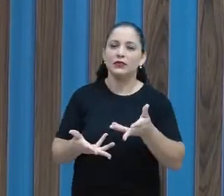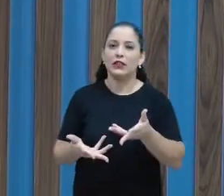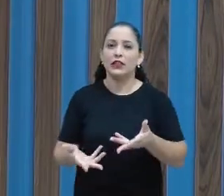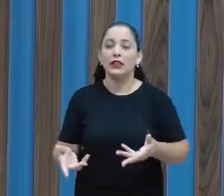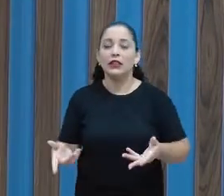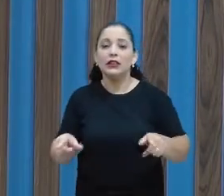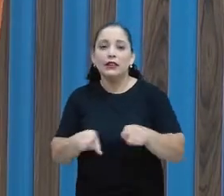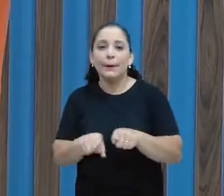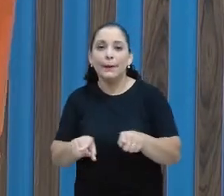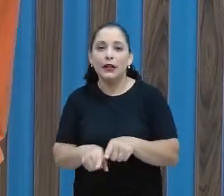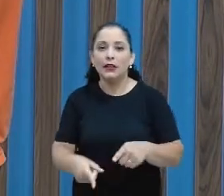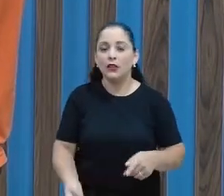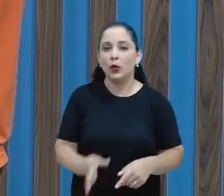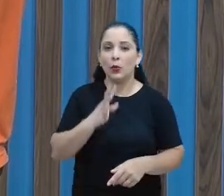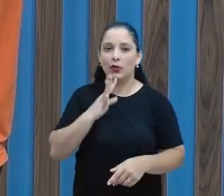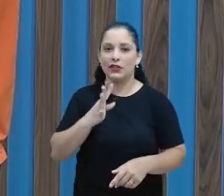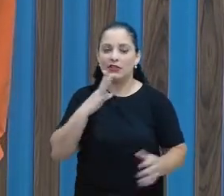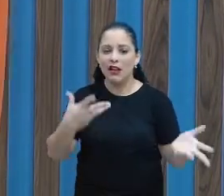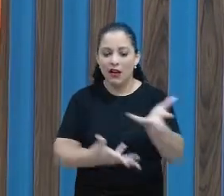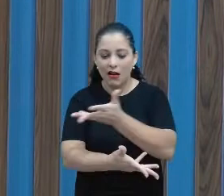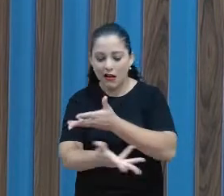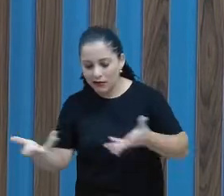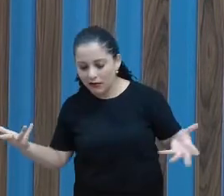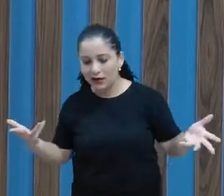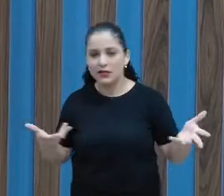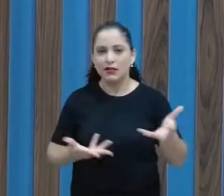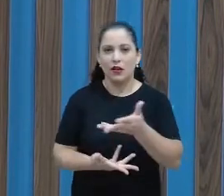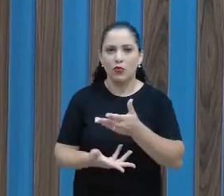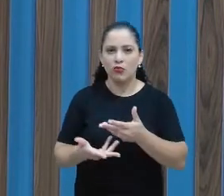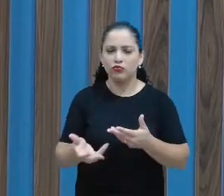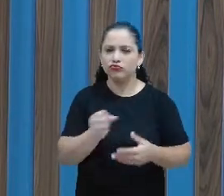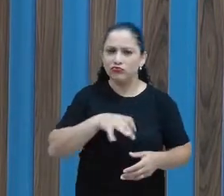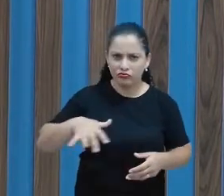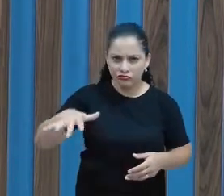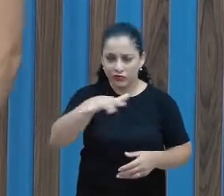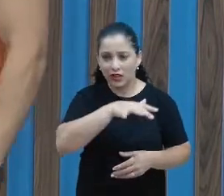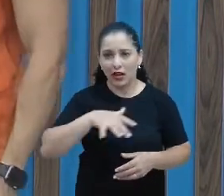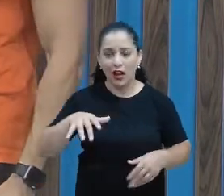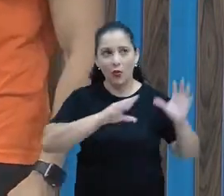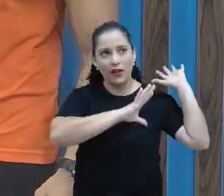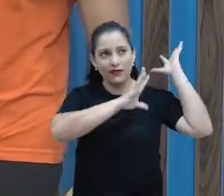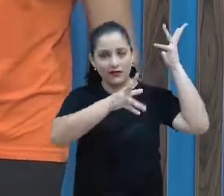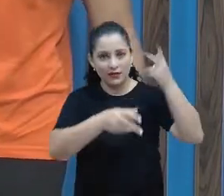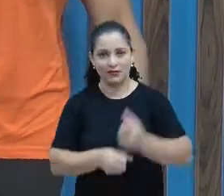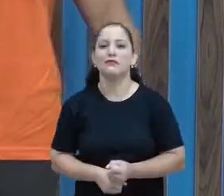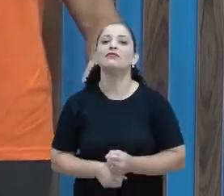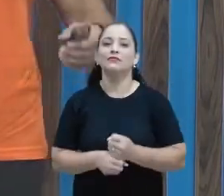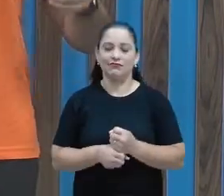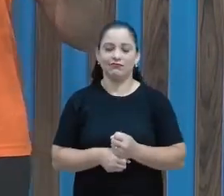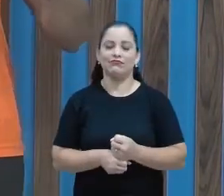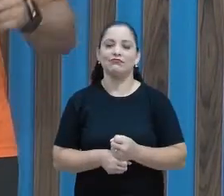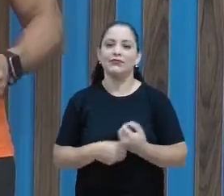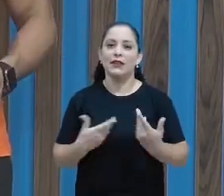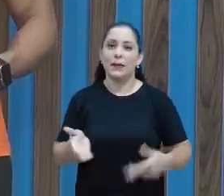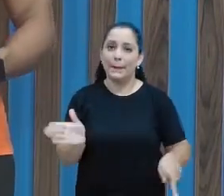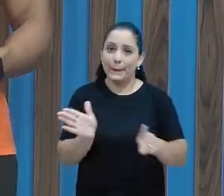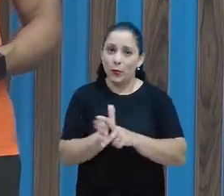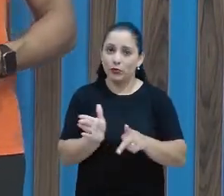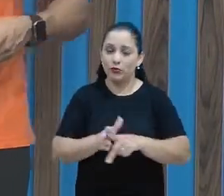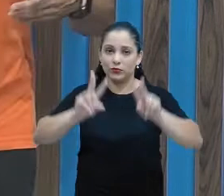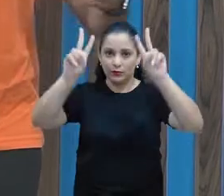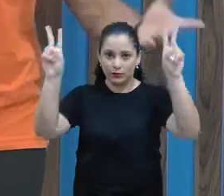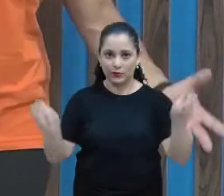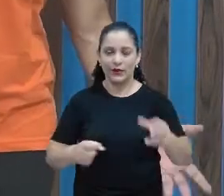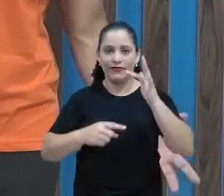a relação aí de uma parte em relação ao todo. Vamos revisar toda essa parte aí de fração,